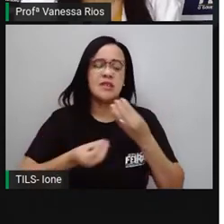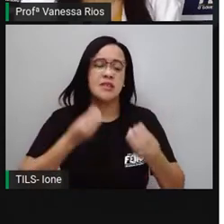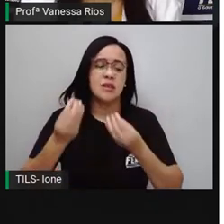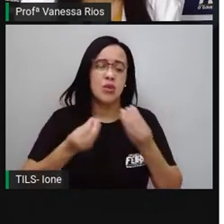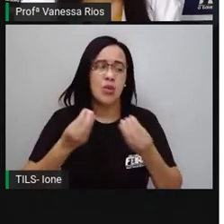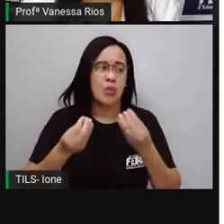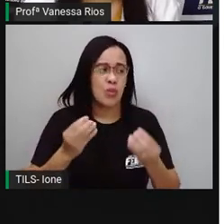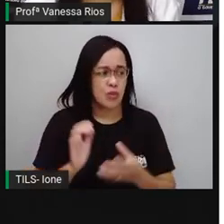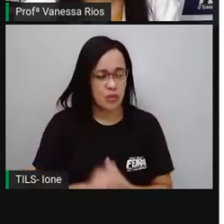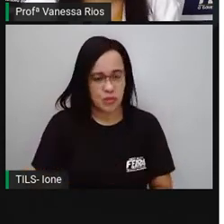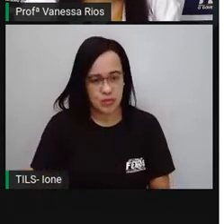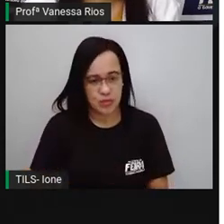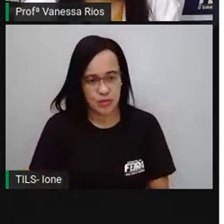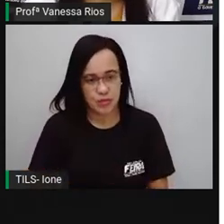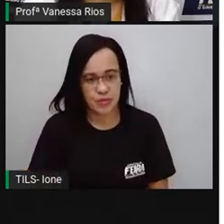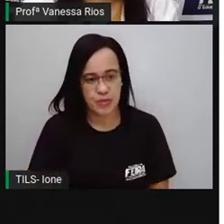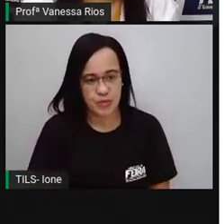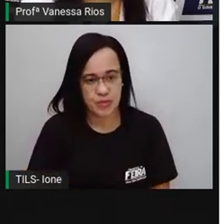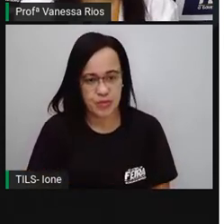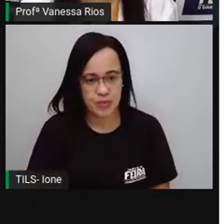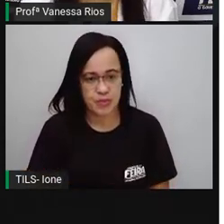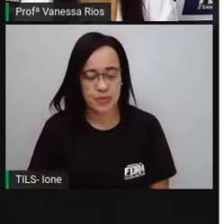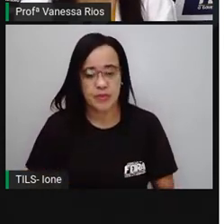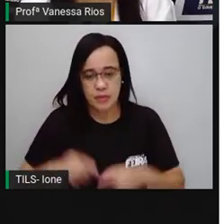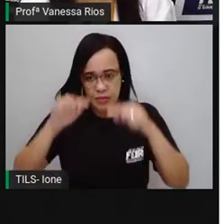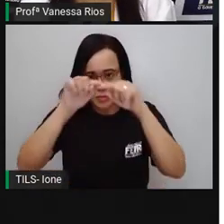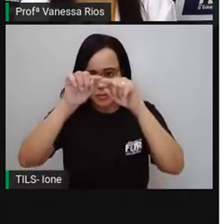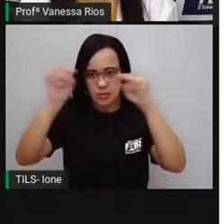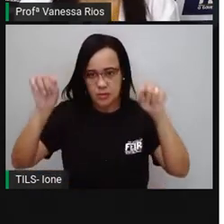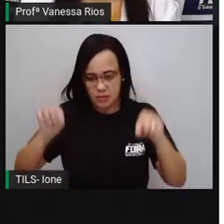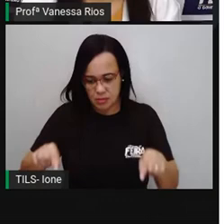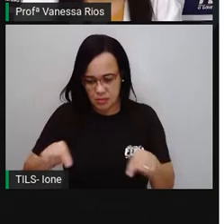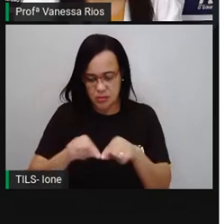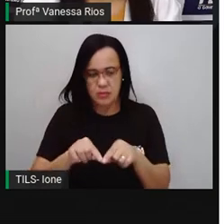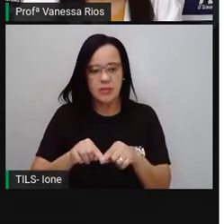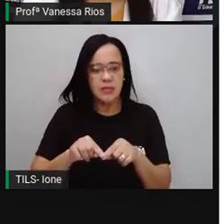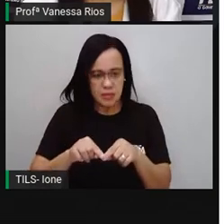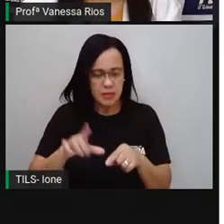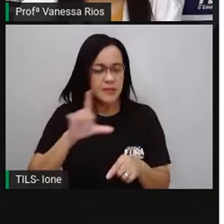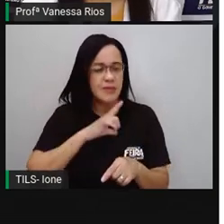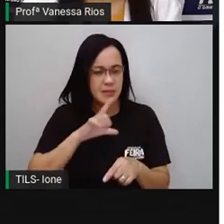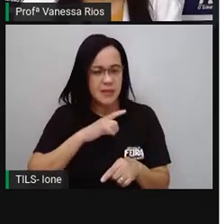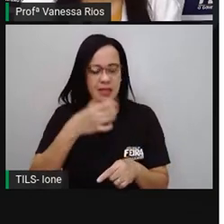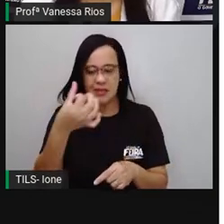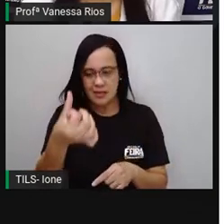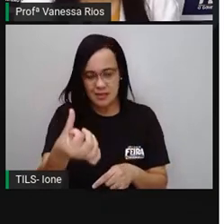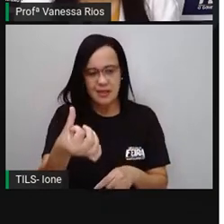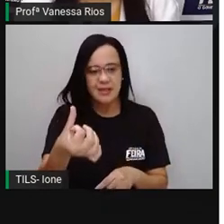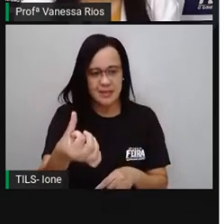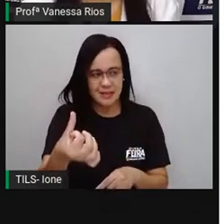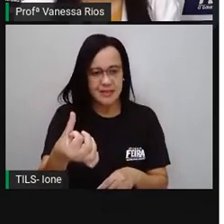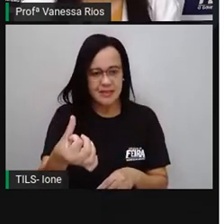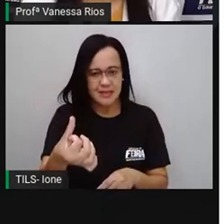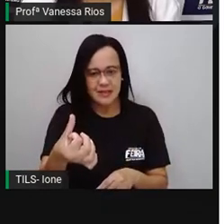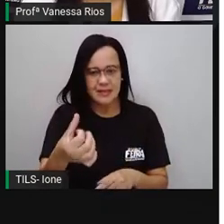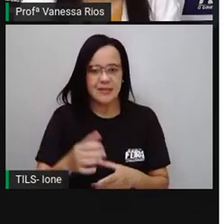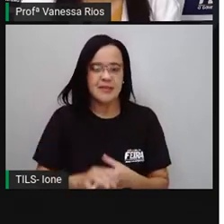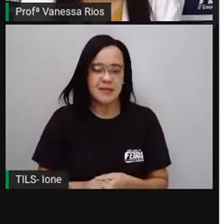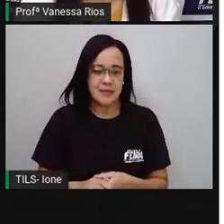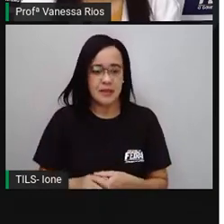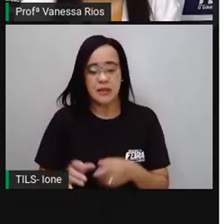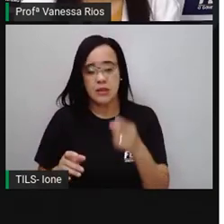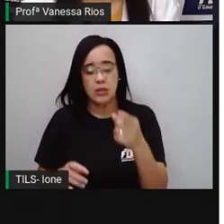formadas aí por quadrados, são 6 faces iguais. No paralelepípedo, a gente já observa a presença aí